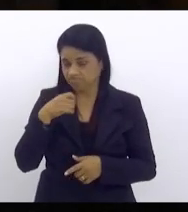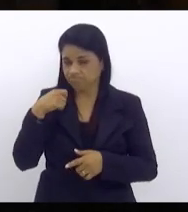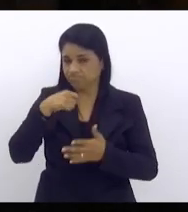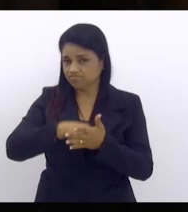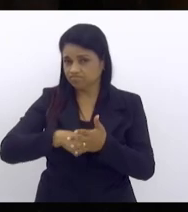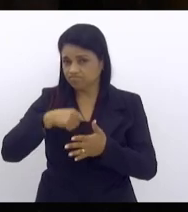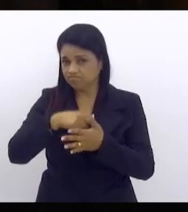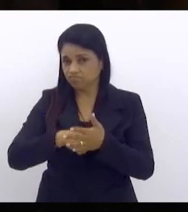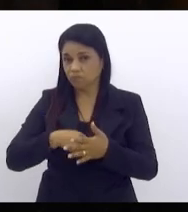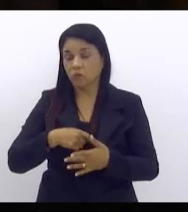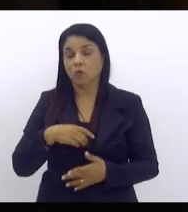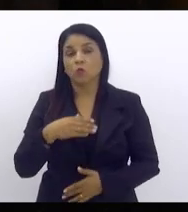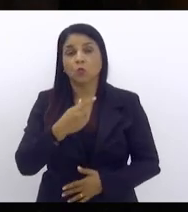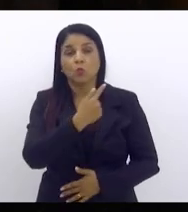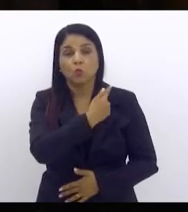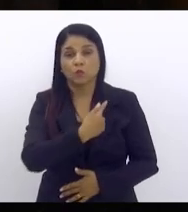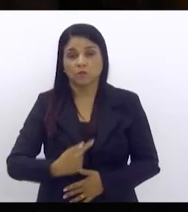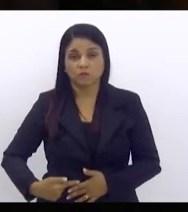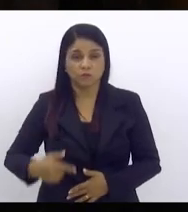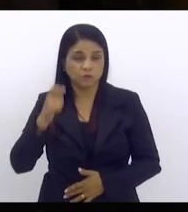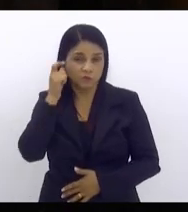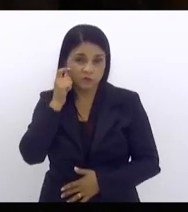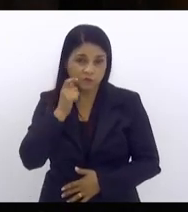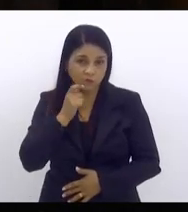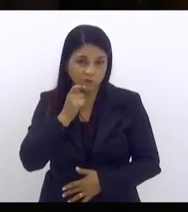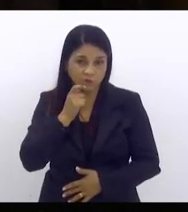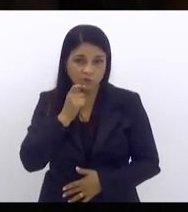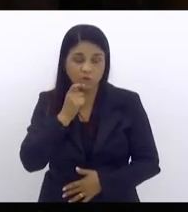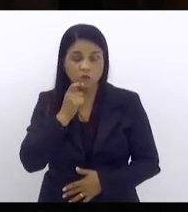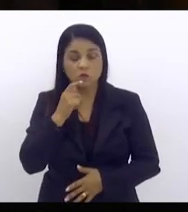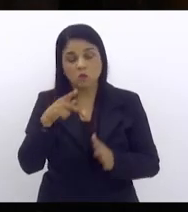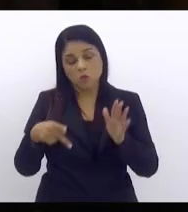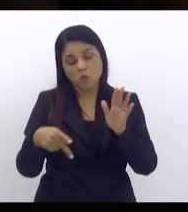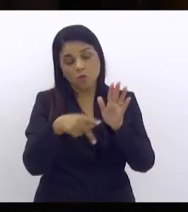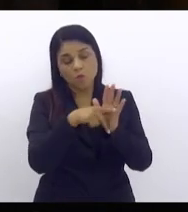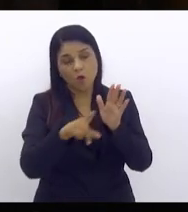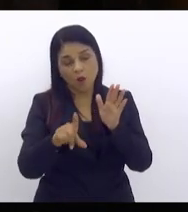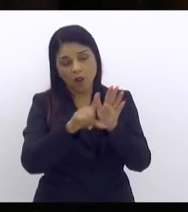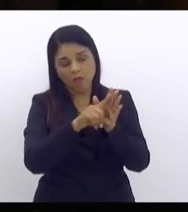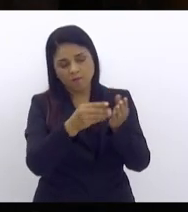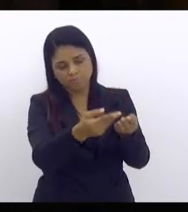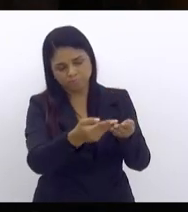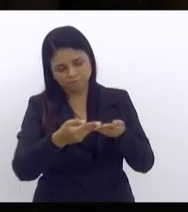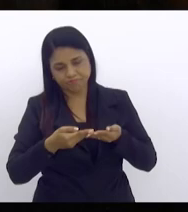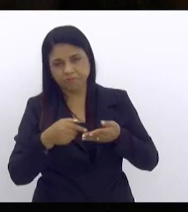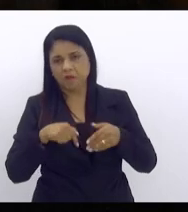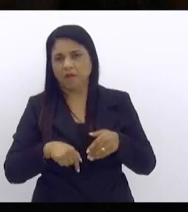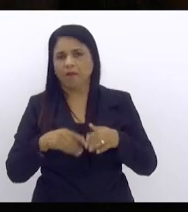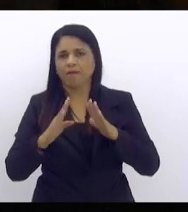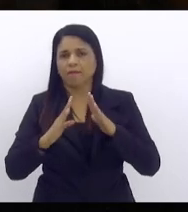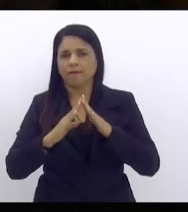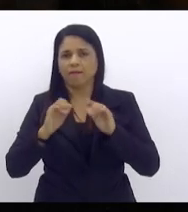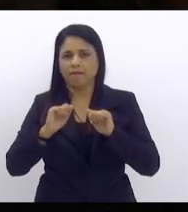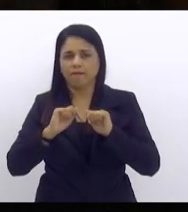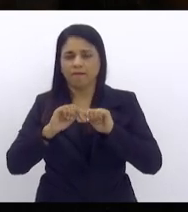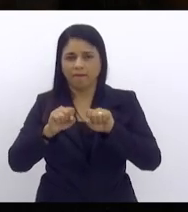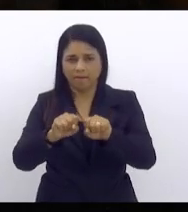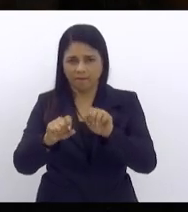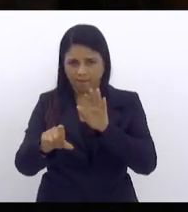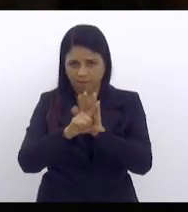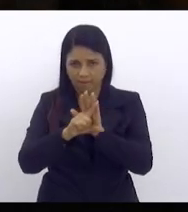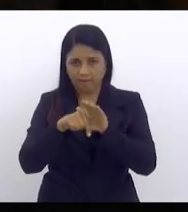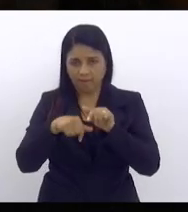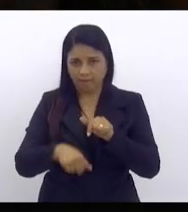governador Cláudio Castro mandou um projeto de lei para essa casa para